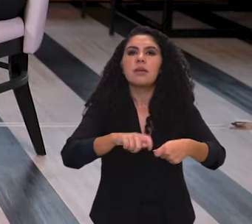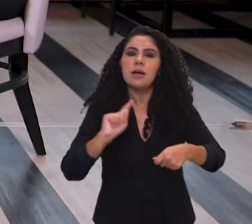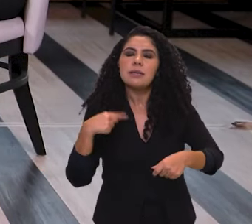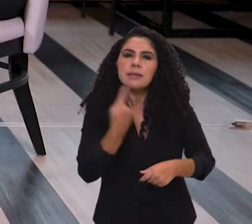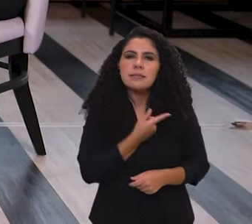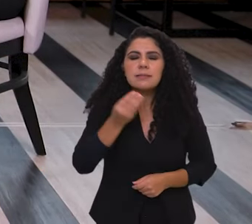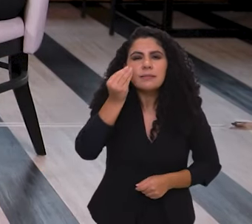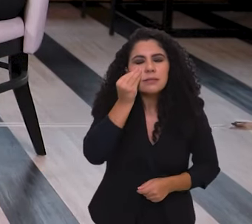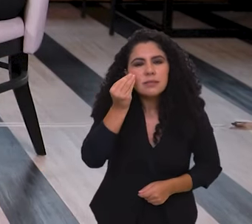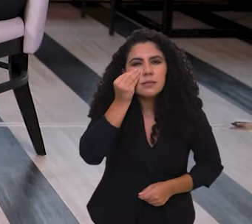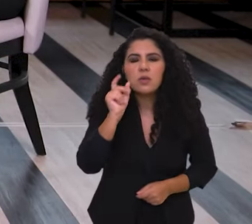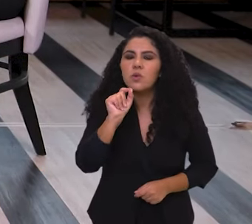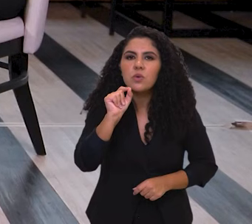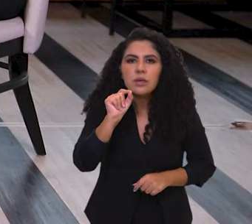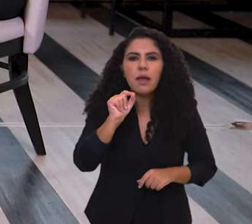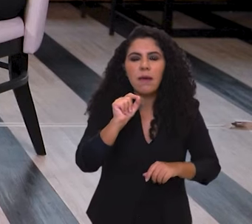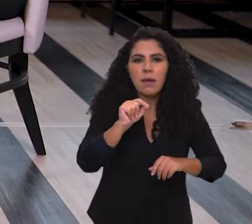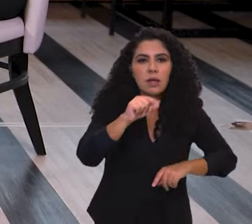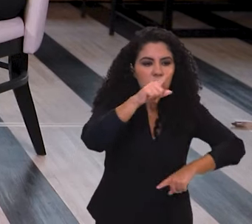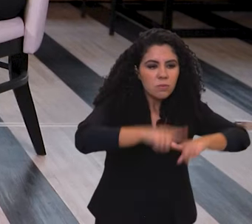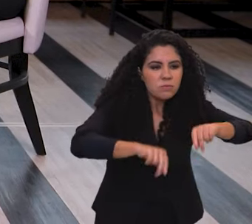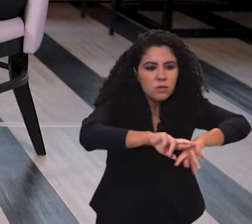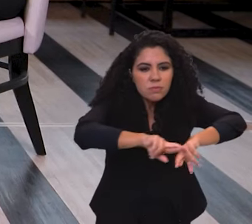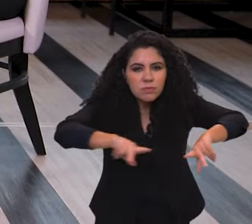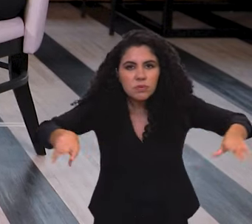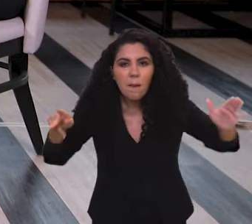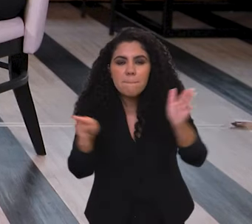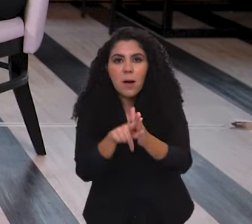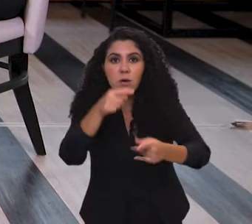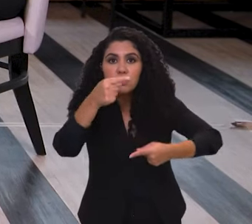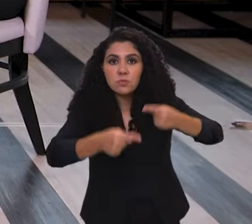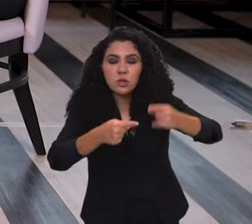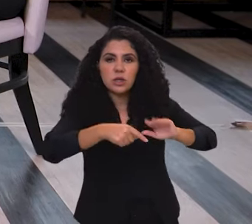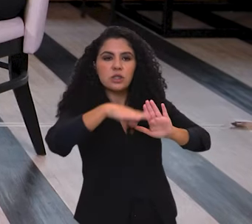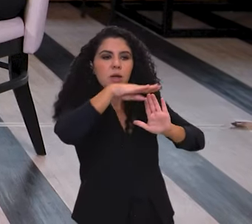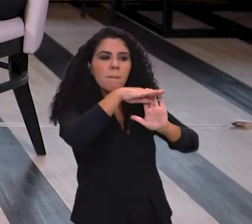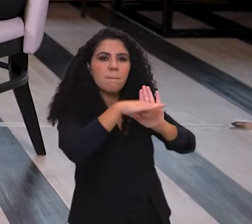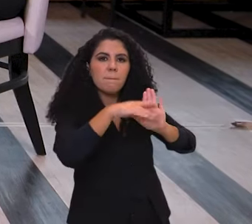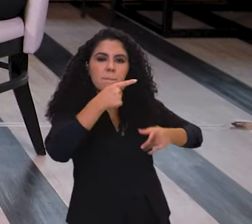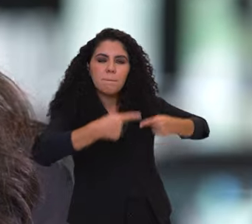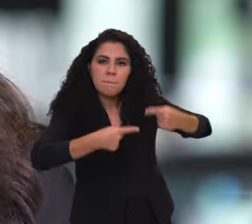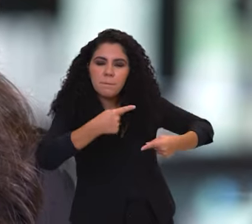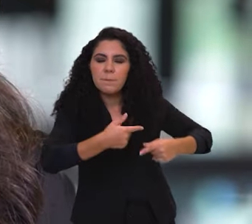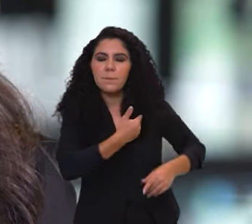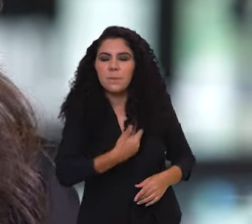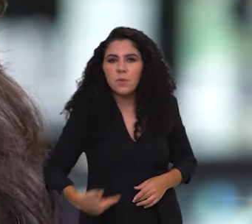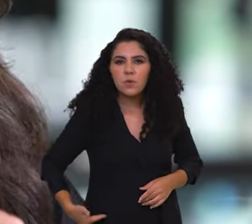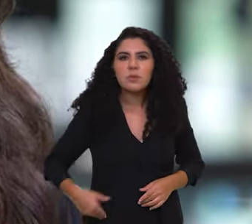busca que os nossos instrumentos de política pública, seja o nosso financiamento,